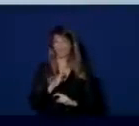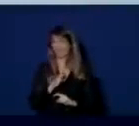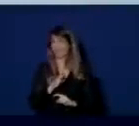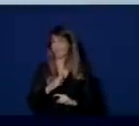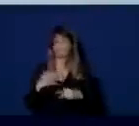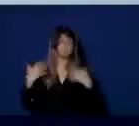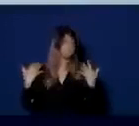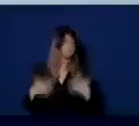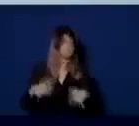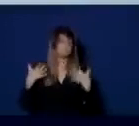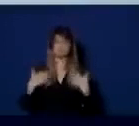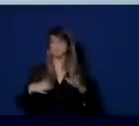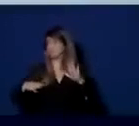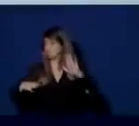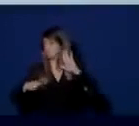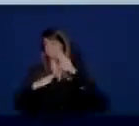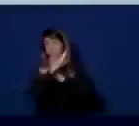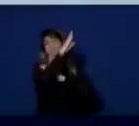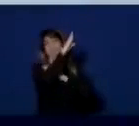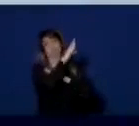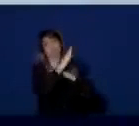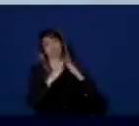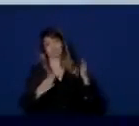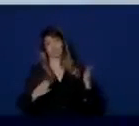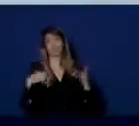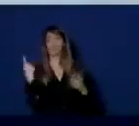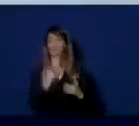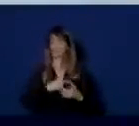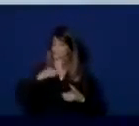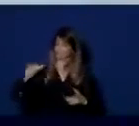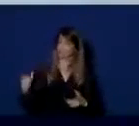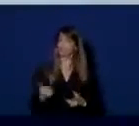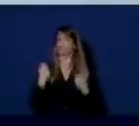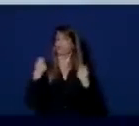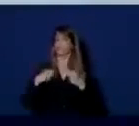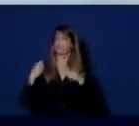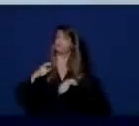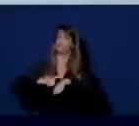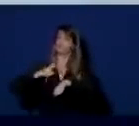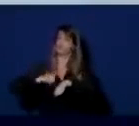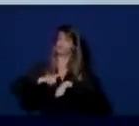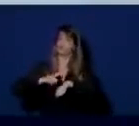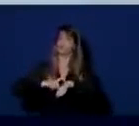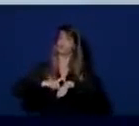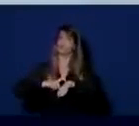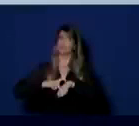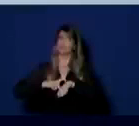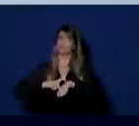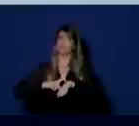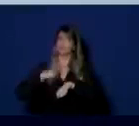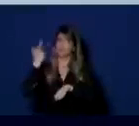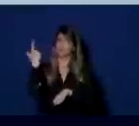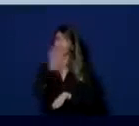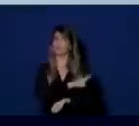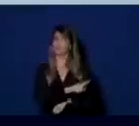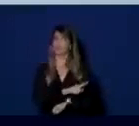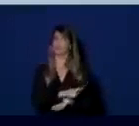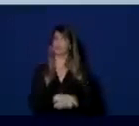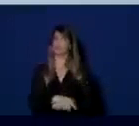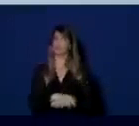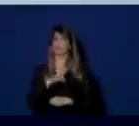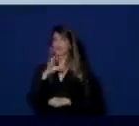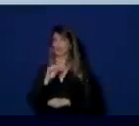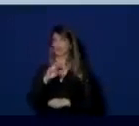exageradamente já elevada e que a gente tem que aproveitar esse momento para ganhar o famoso